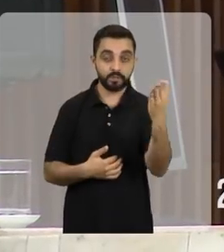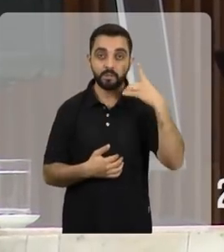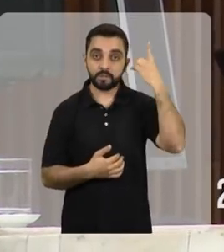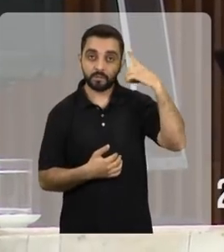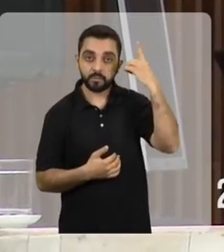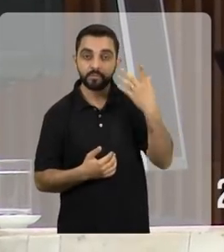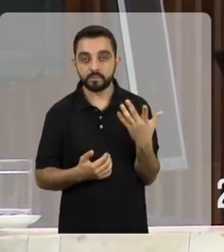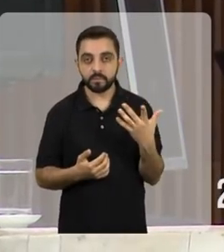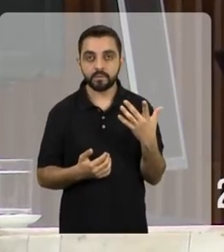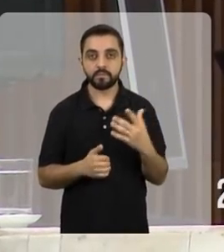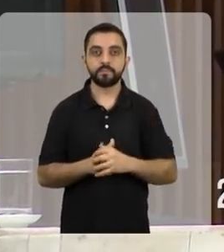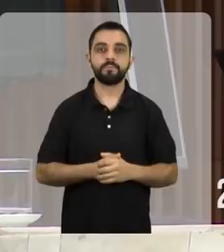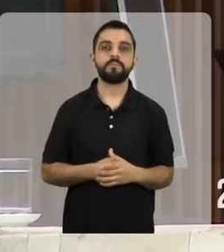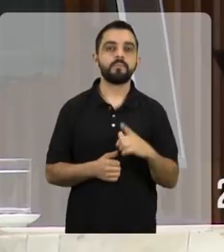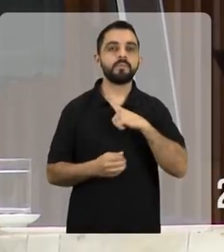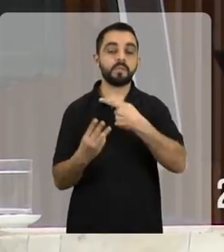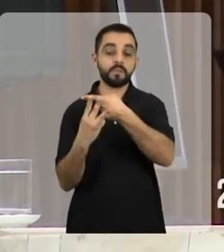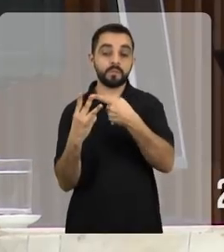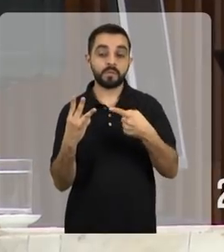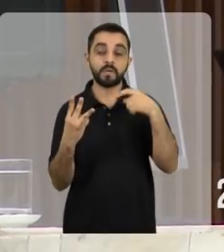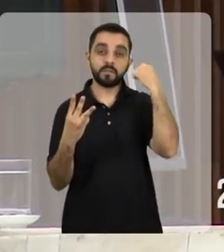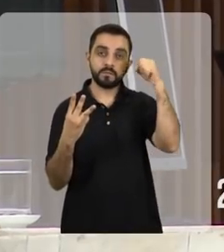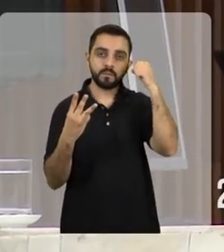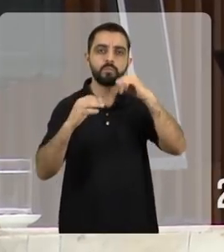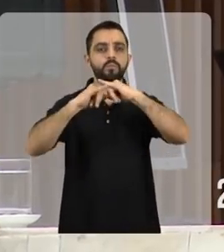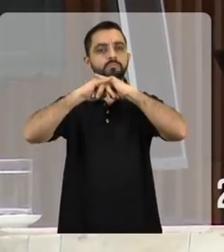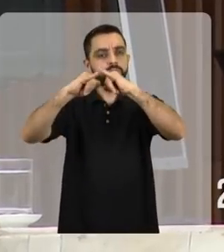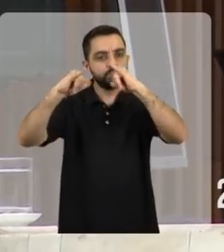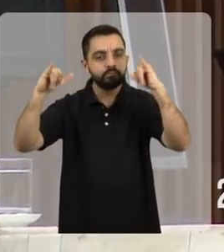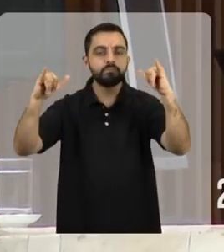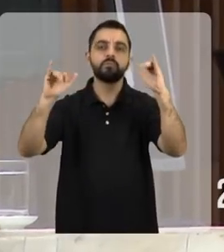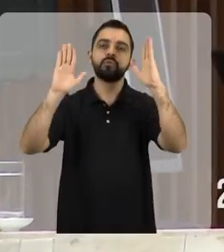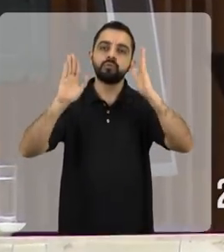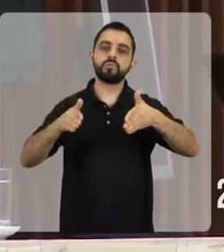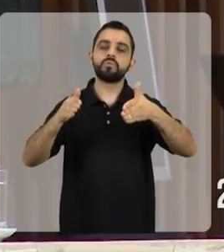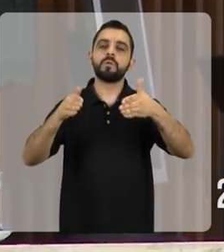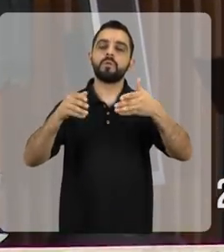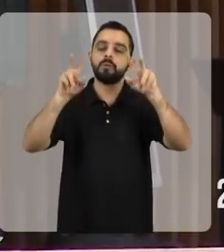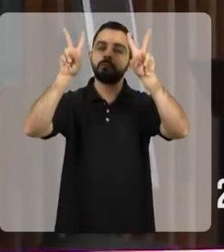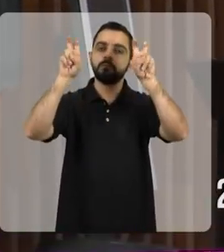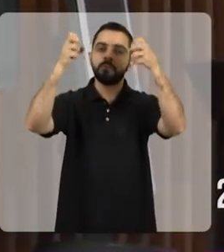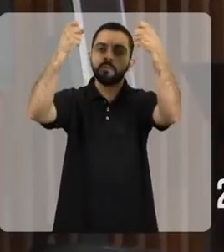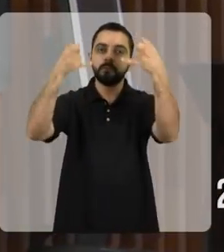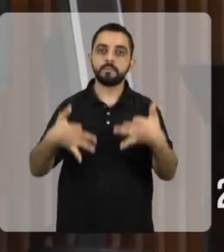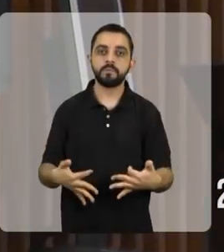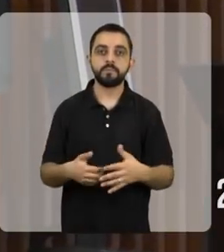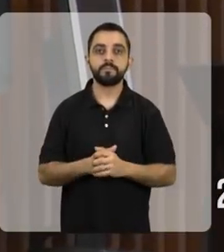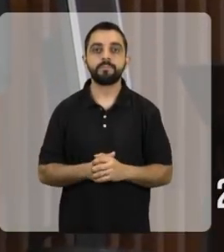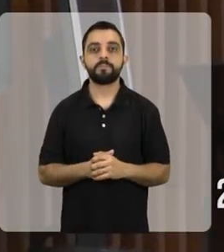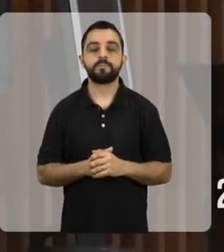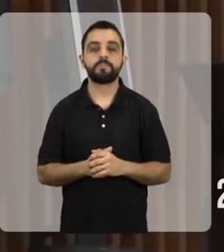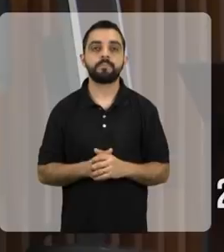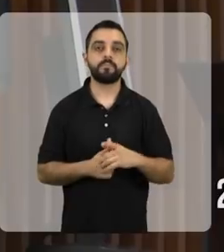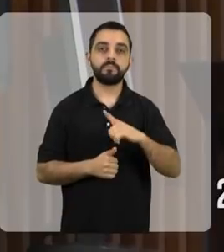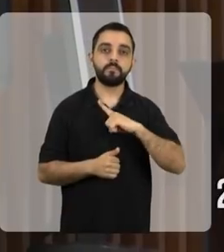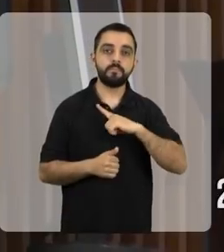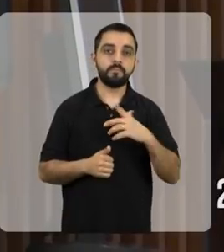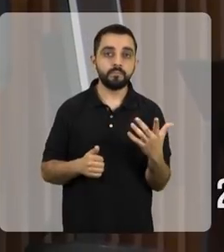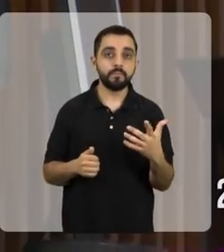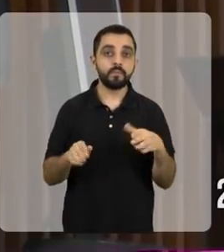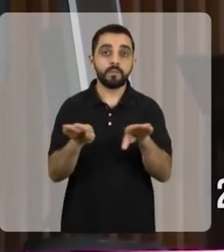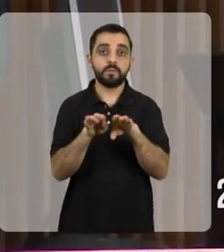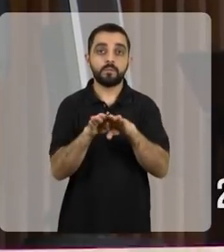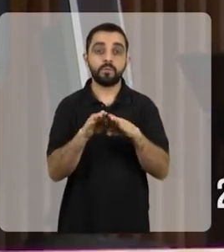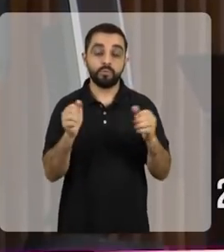senadores da república que já tem feito pronunciamentos incisivos a respeito a exemplo do conjunto da bancada federal que esteve